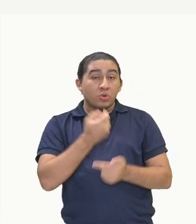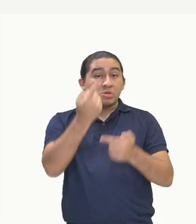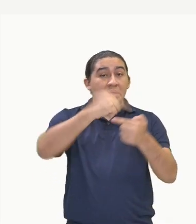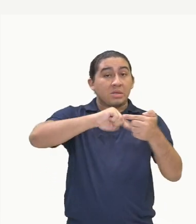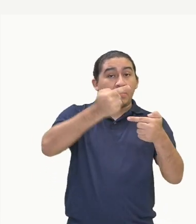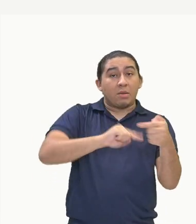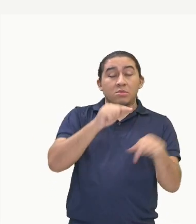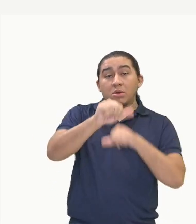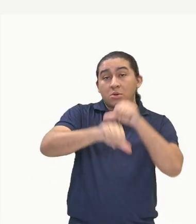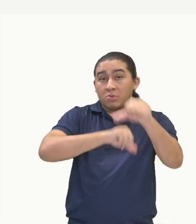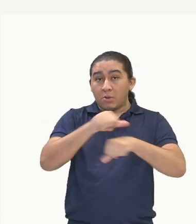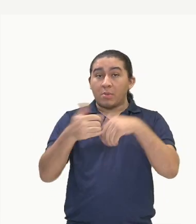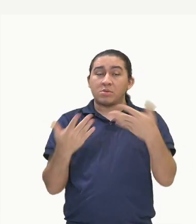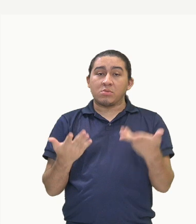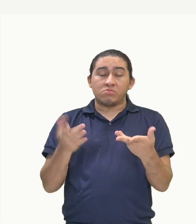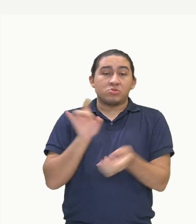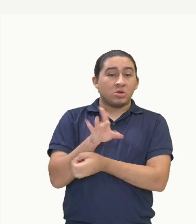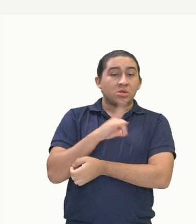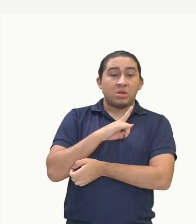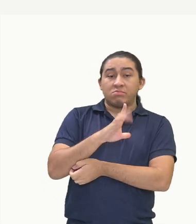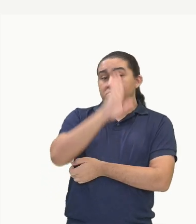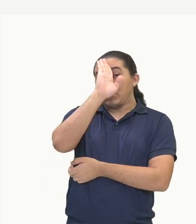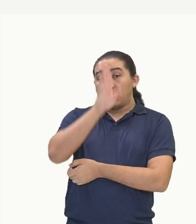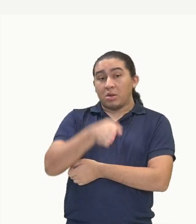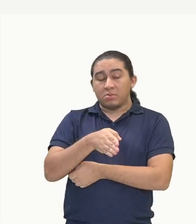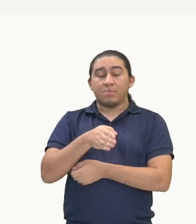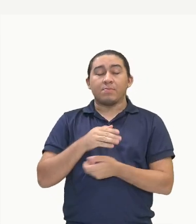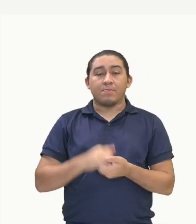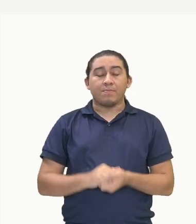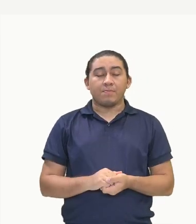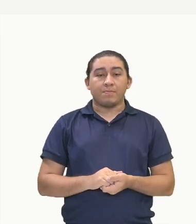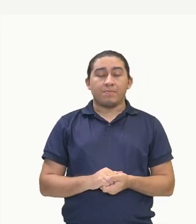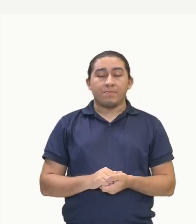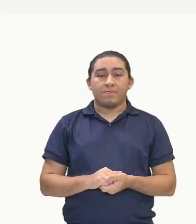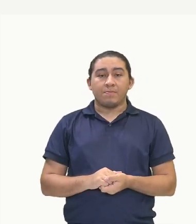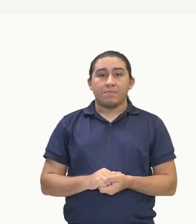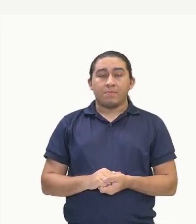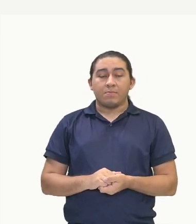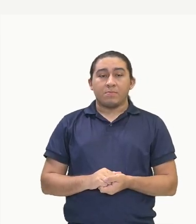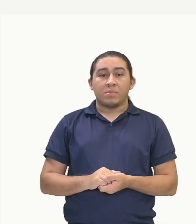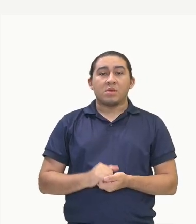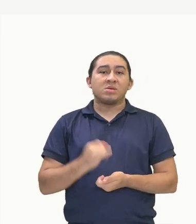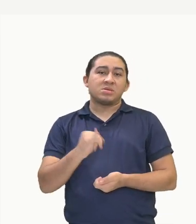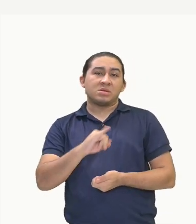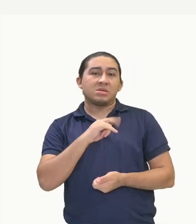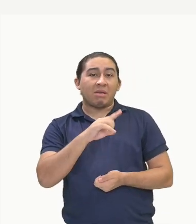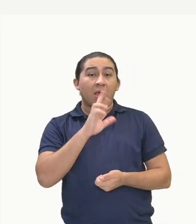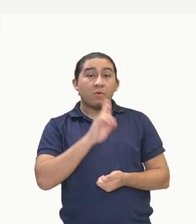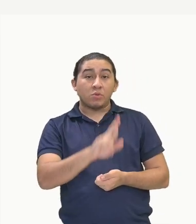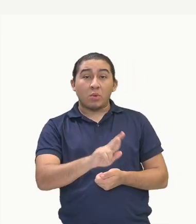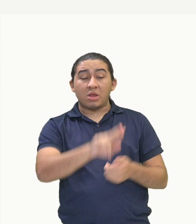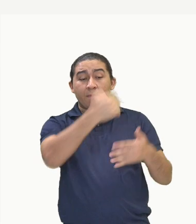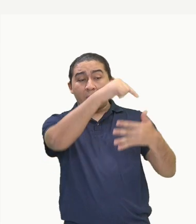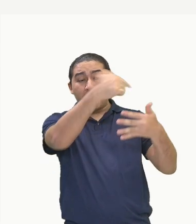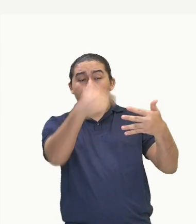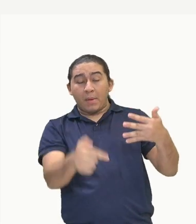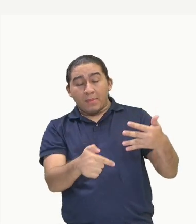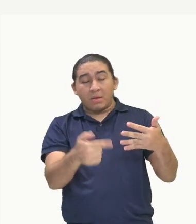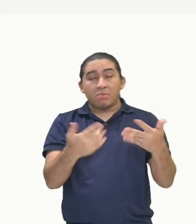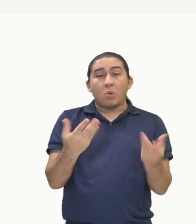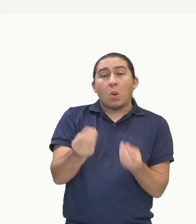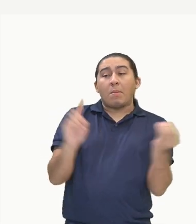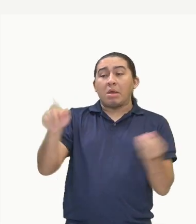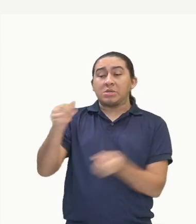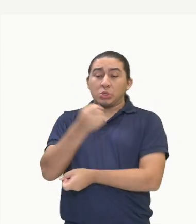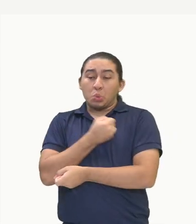decimal, então você só chega aqui, tá bom? Caso seja de alternativa, como fica esse número em uma fração? Aí